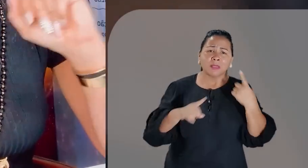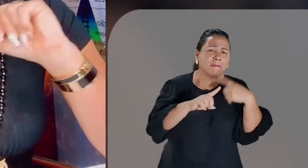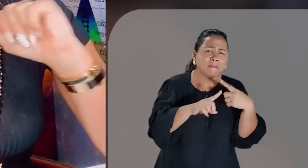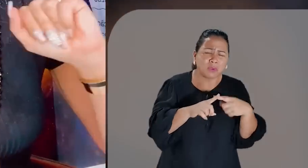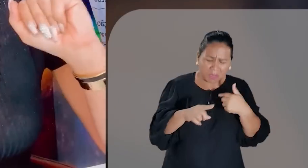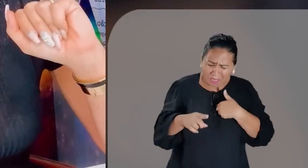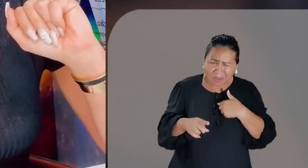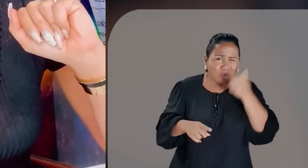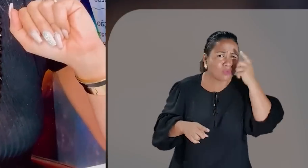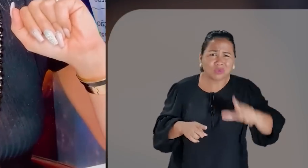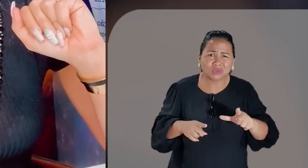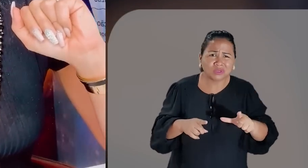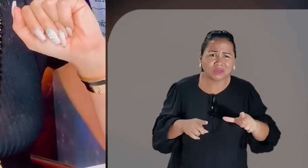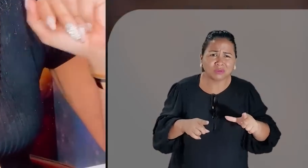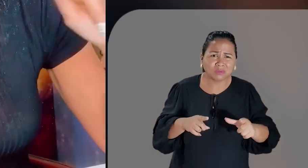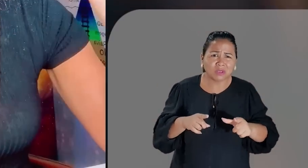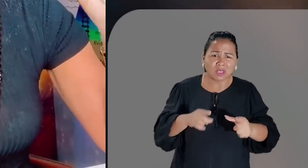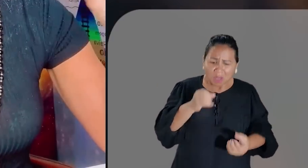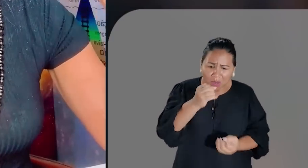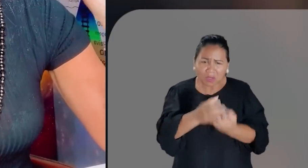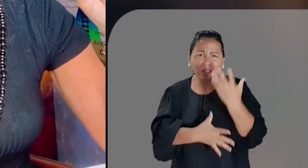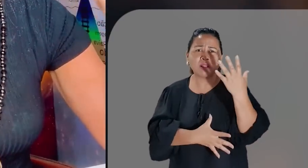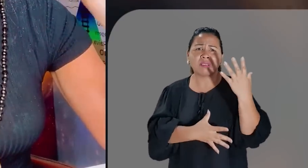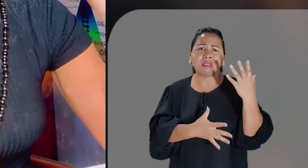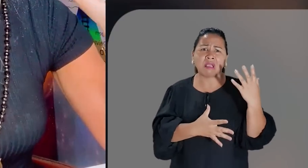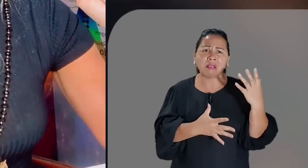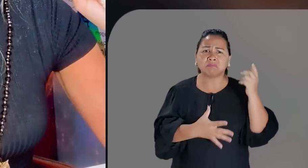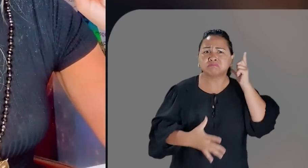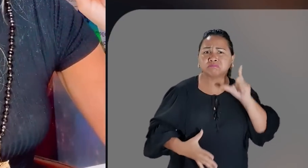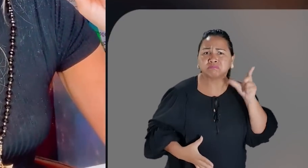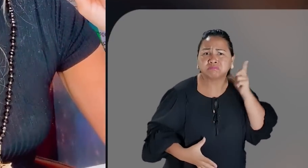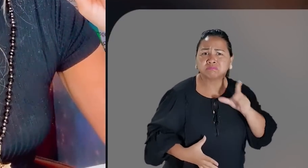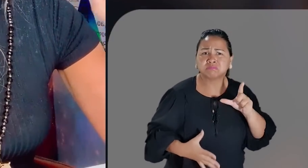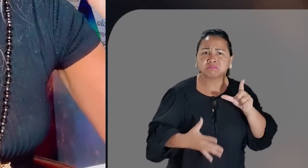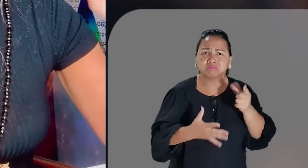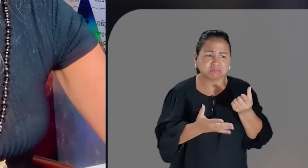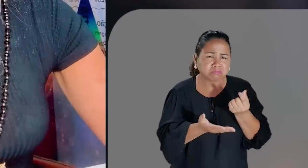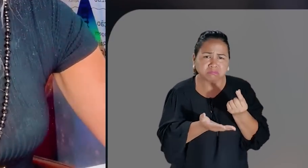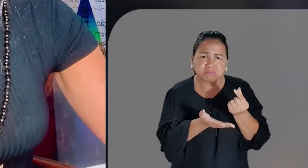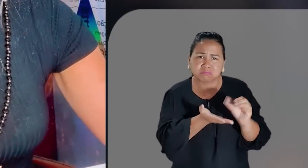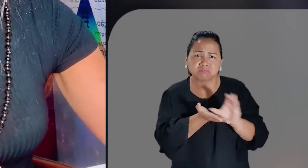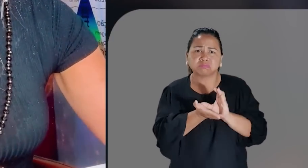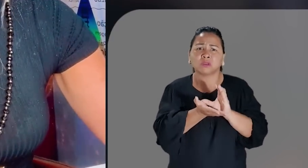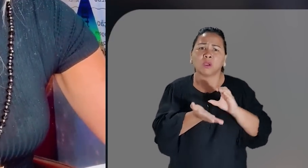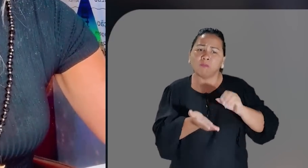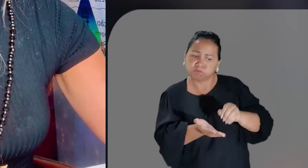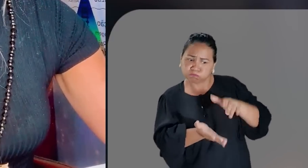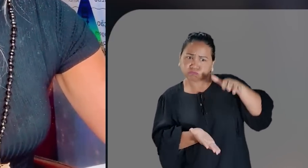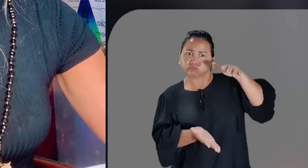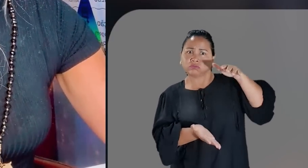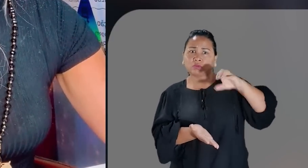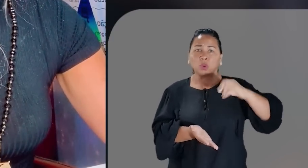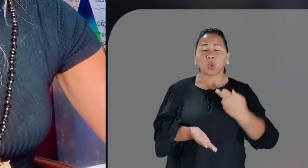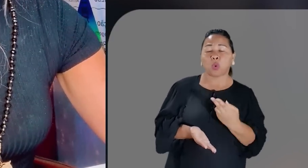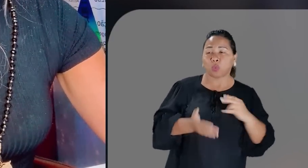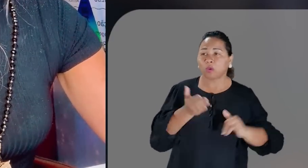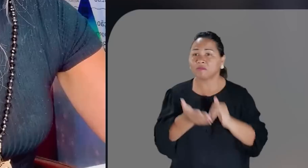não. Agora vamos analisar a resposta. Por que que eu não cocriaria um avião? Nem tampouco ganhar na Mega Sena.